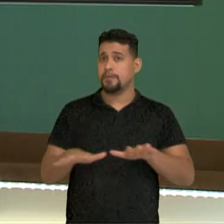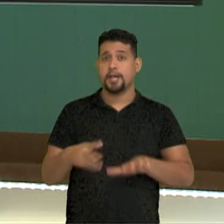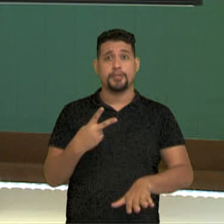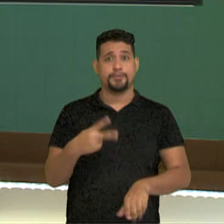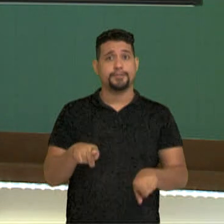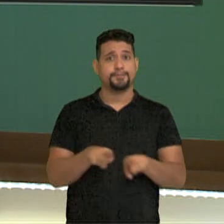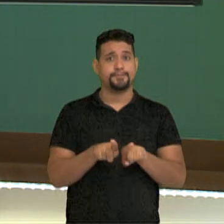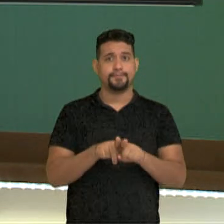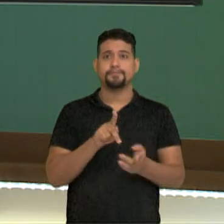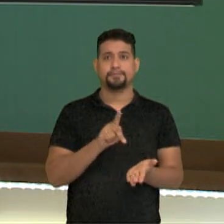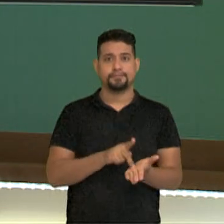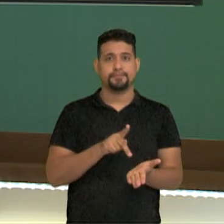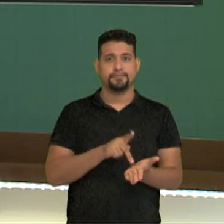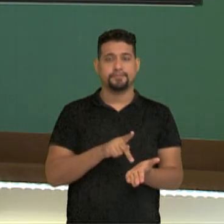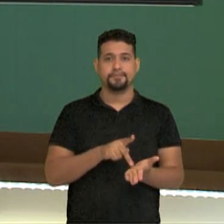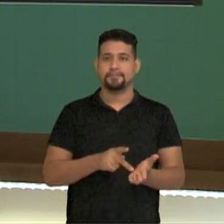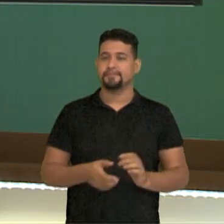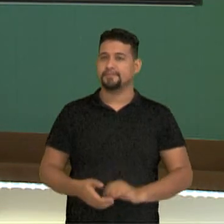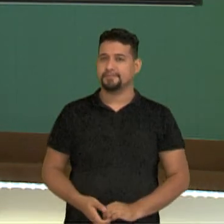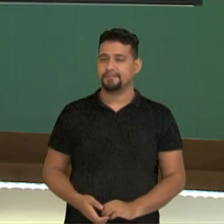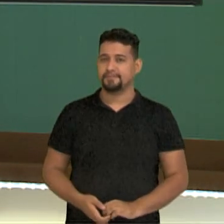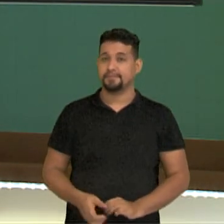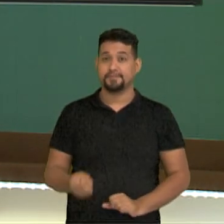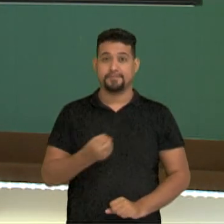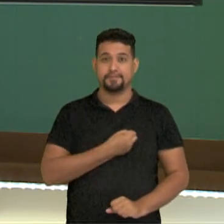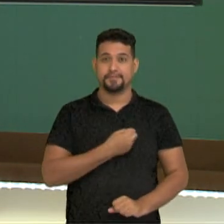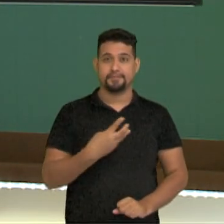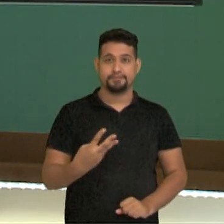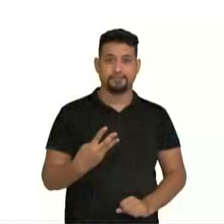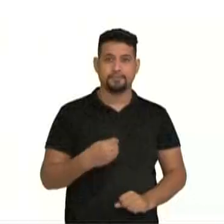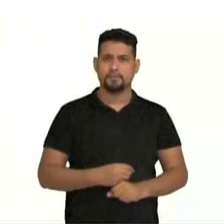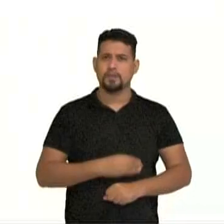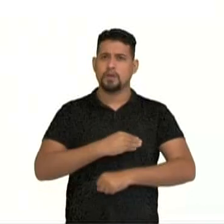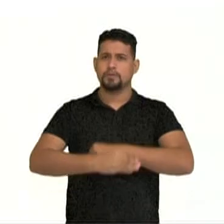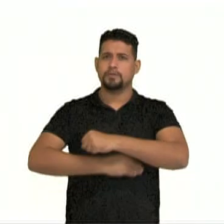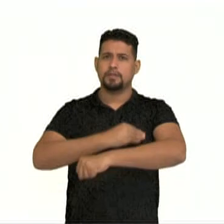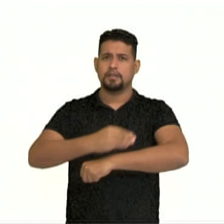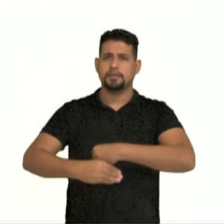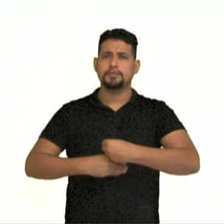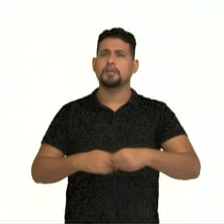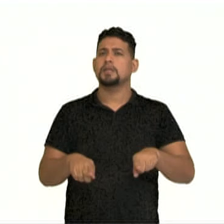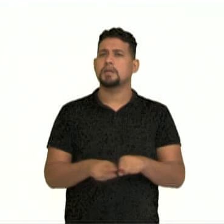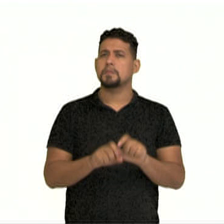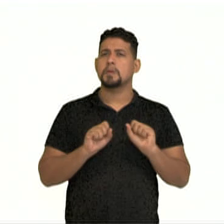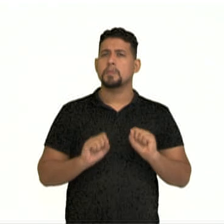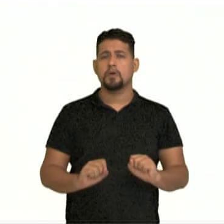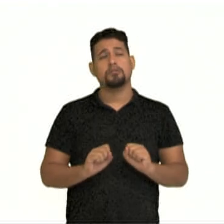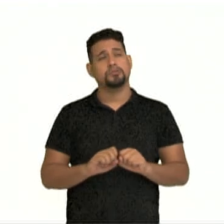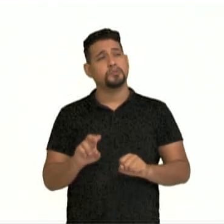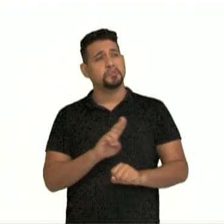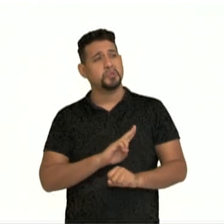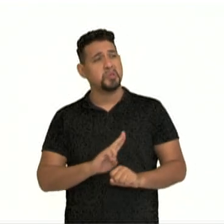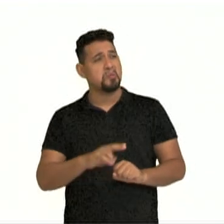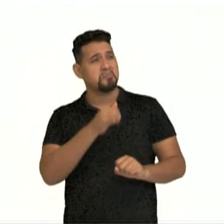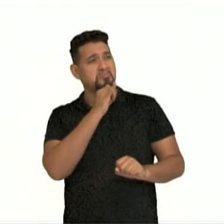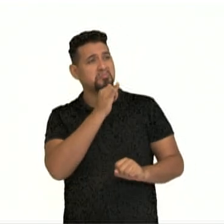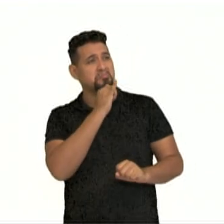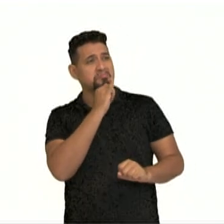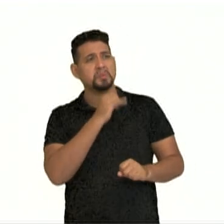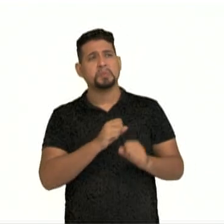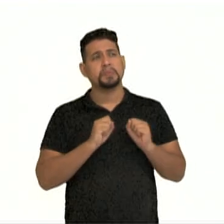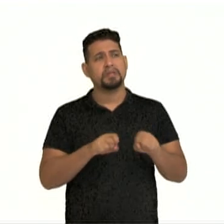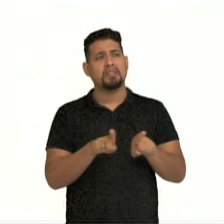é verdade. Afirmativa 3. Os isolantes também podem ser chamados de dielétricos. Pessoal, eu sei que eu não falei,